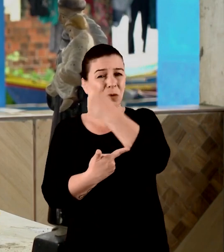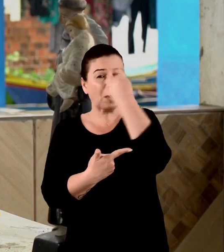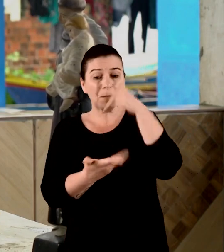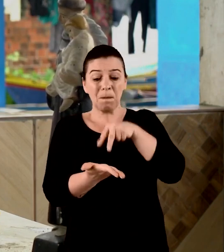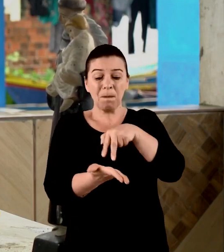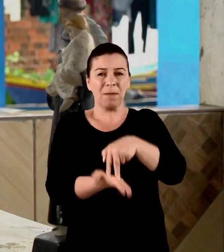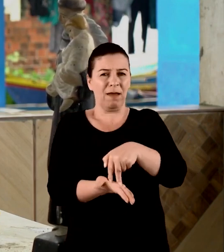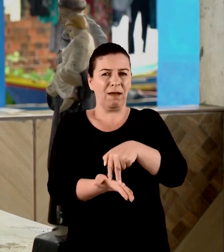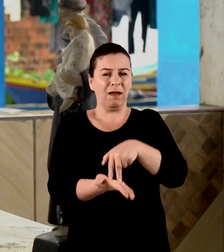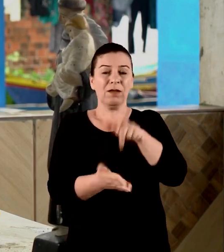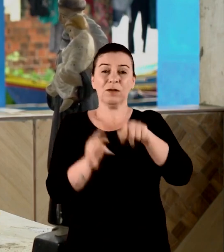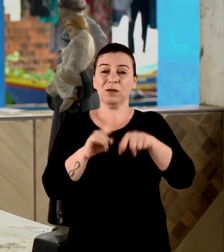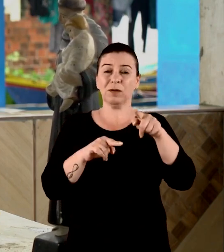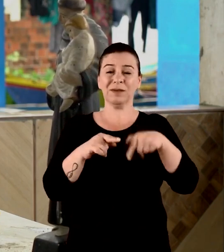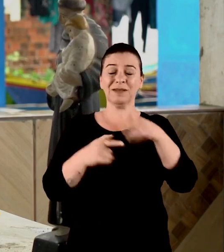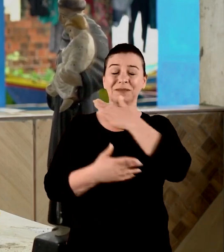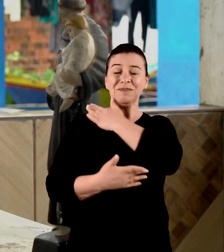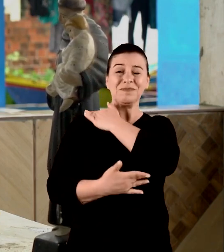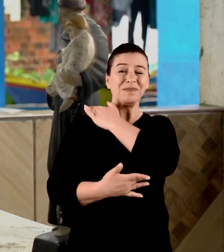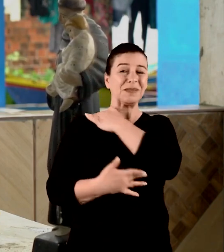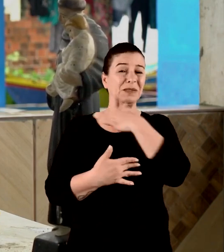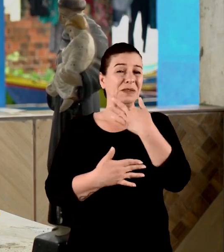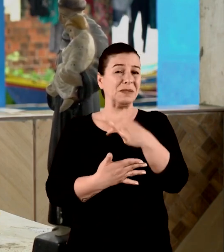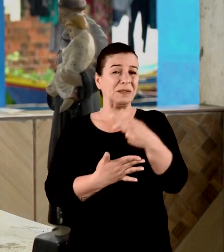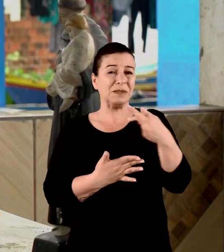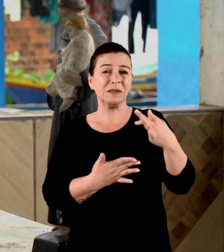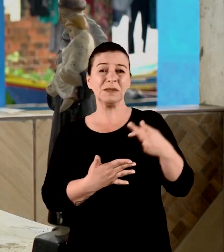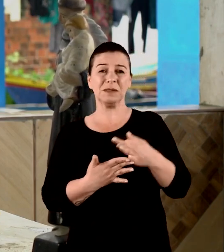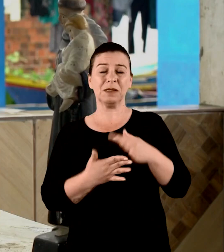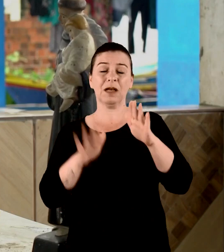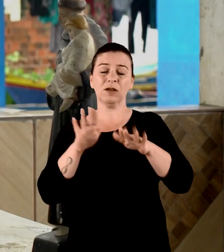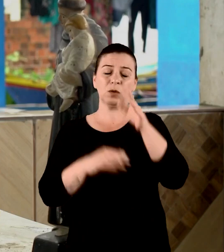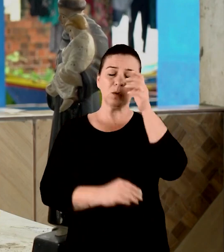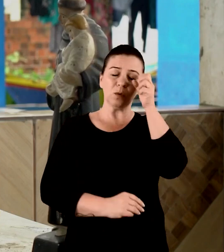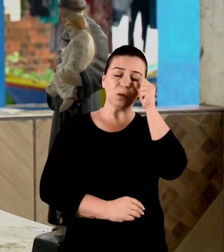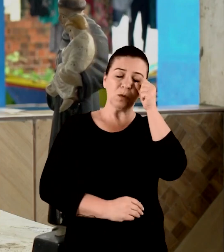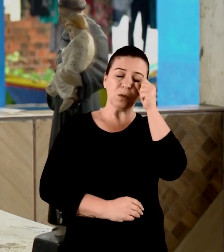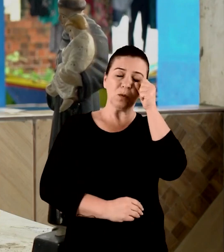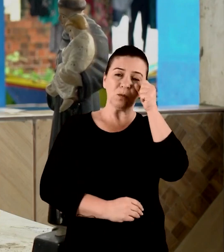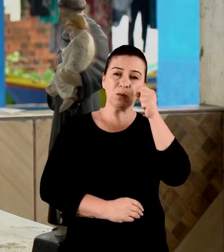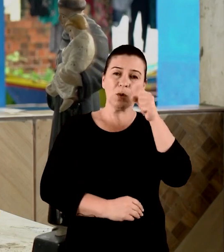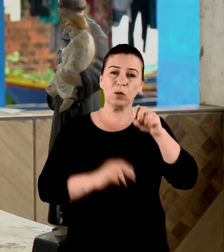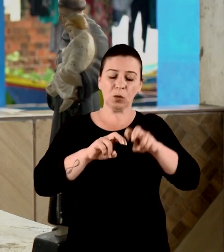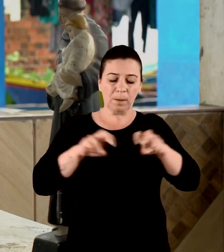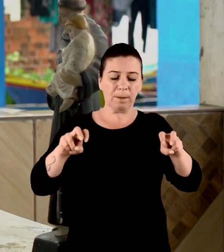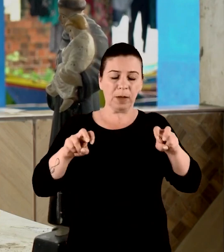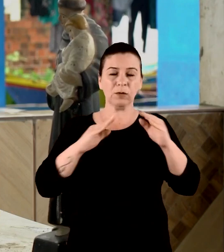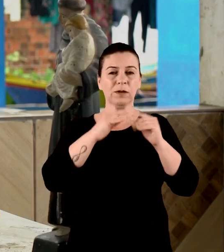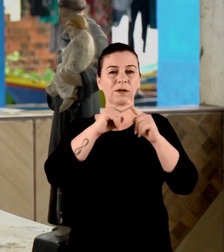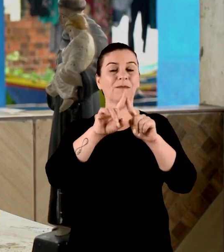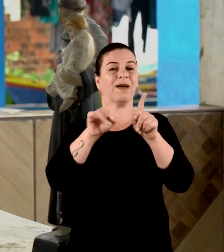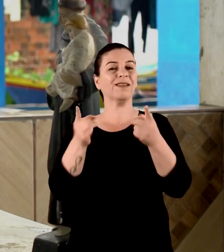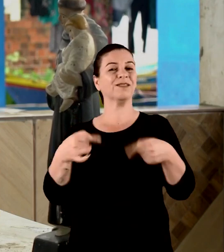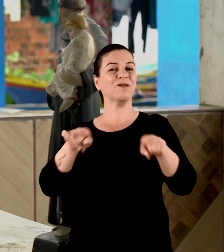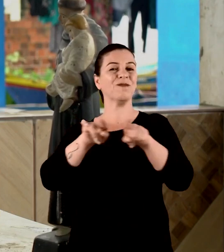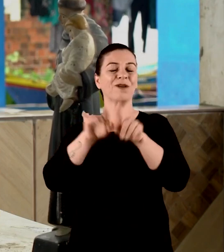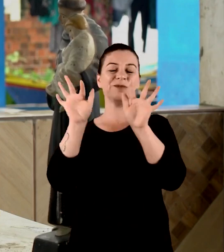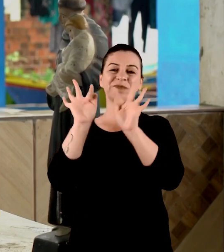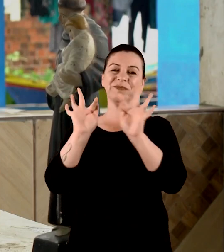12 horas de pé, sem menor recurso, sem menor condição, as costas toda dolorida. Durmo no banco da